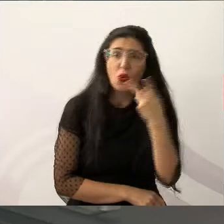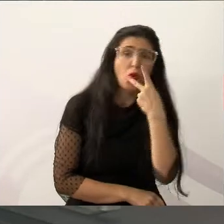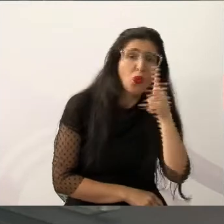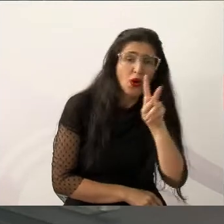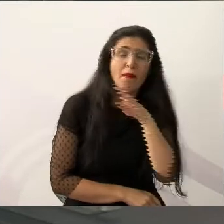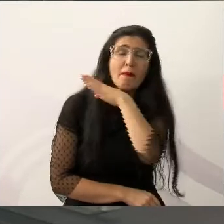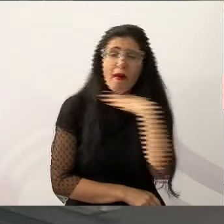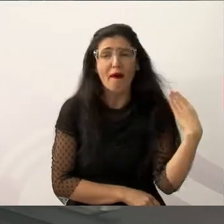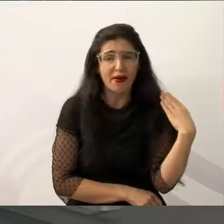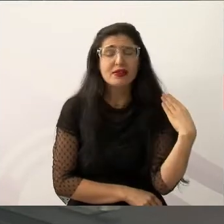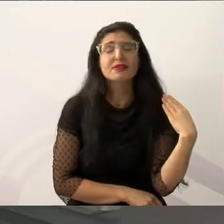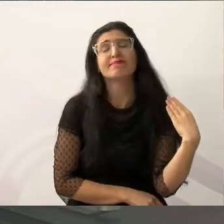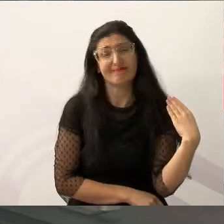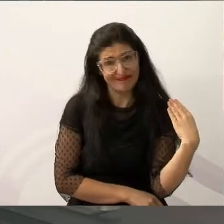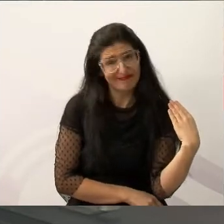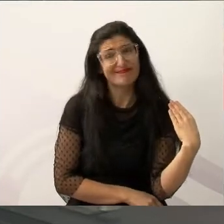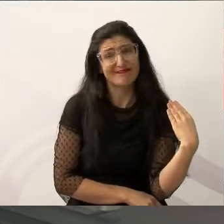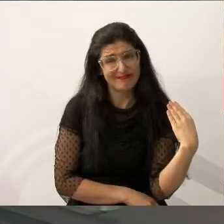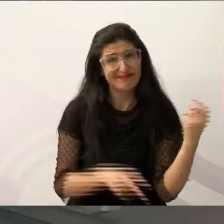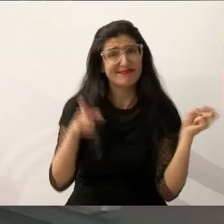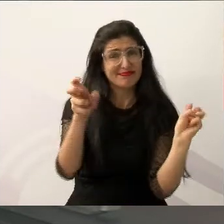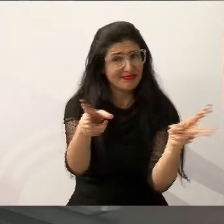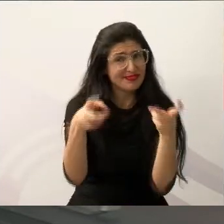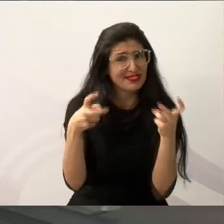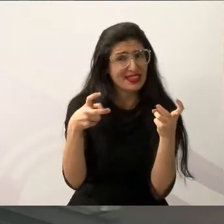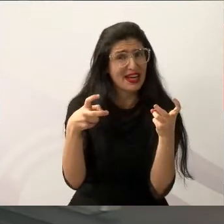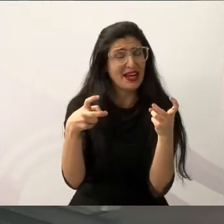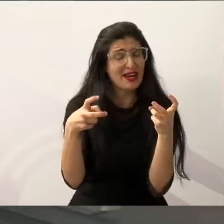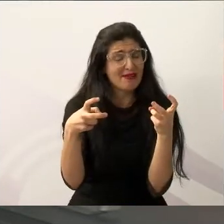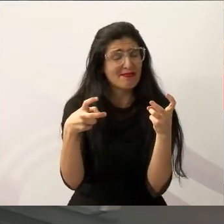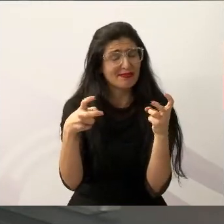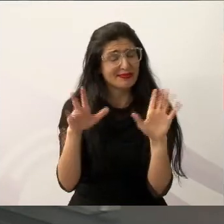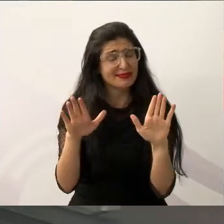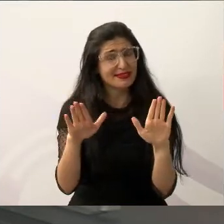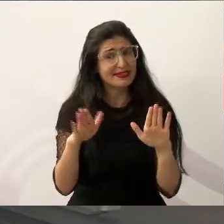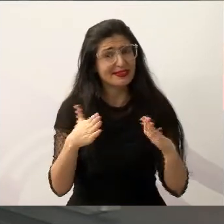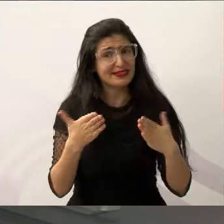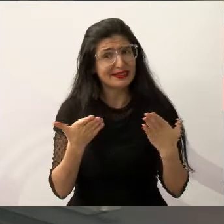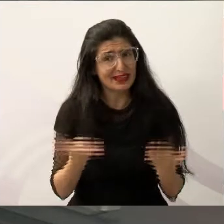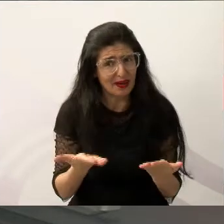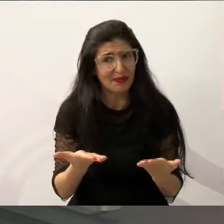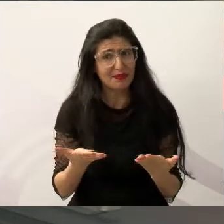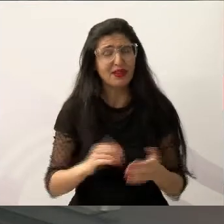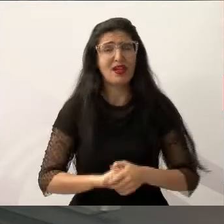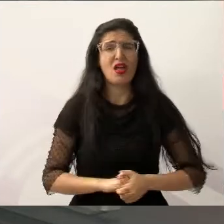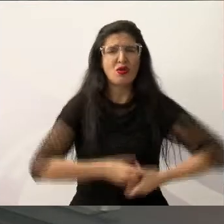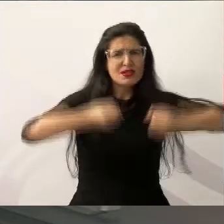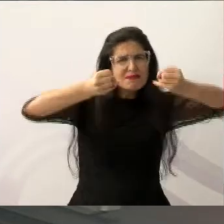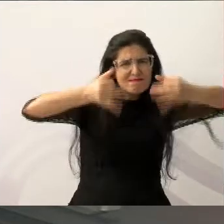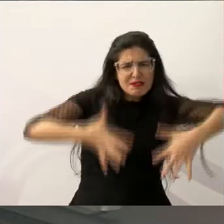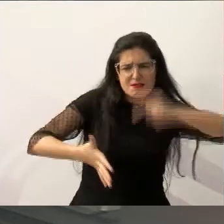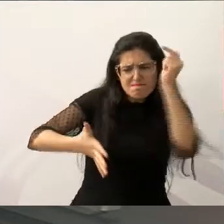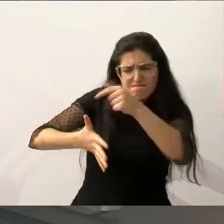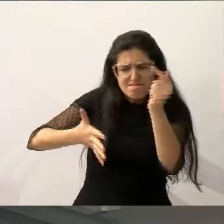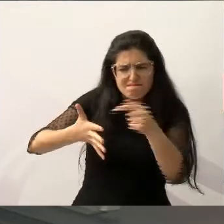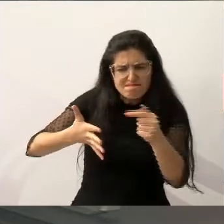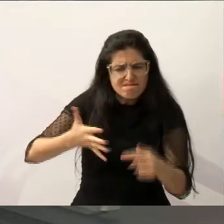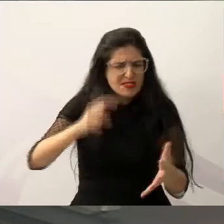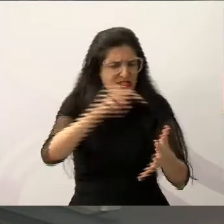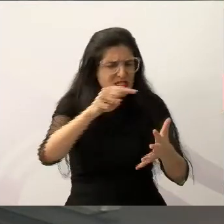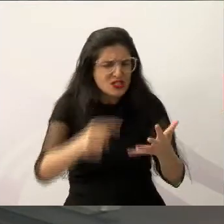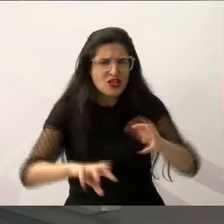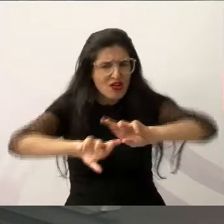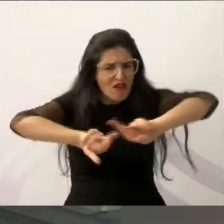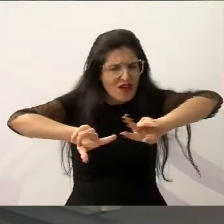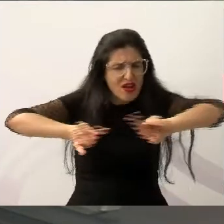morre. Então perceba o seguinte, que eu estou aqui sensibilizando a respeito do quê? Que nós